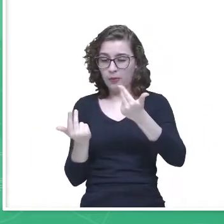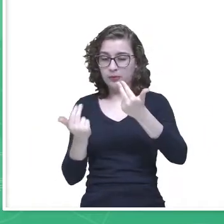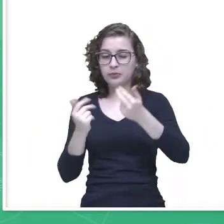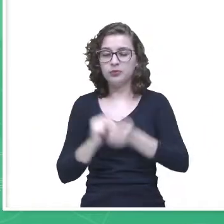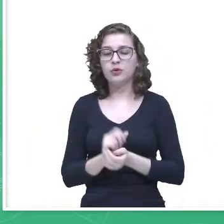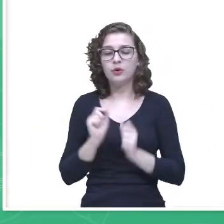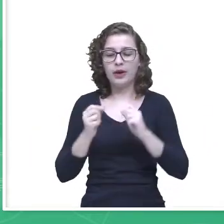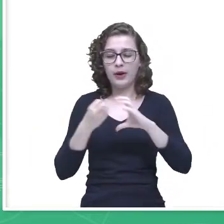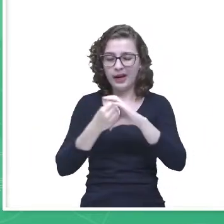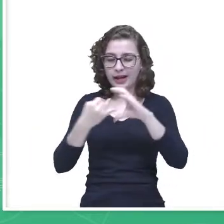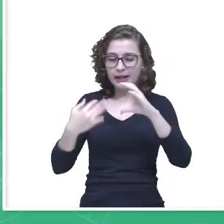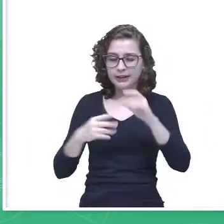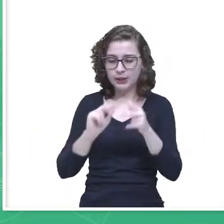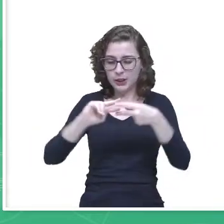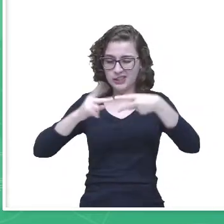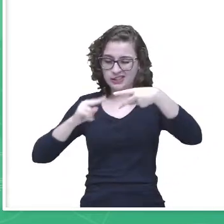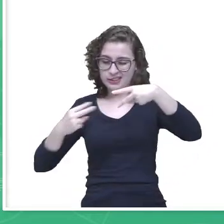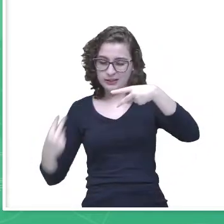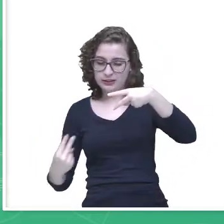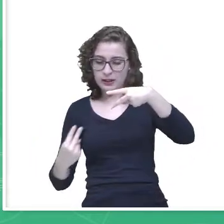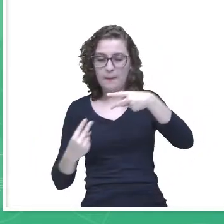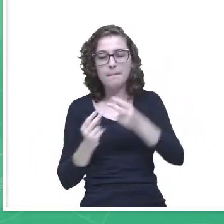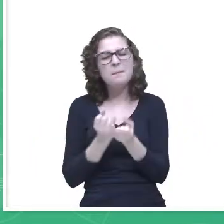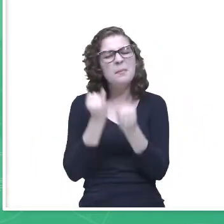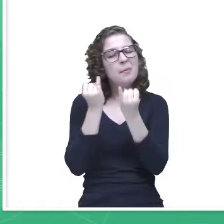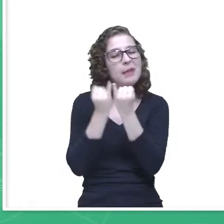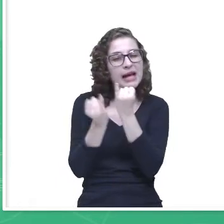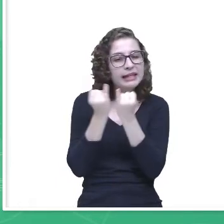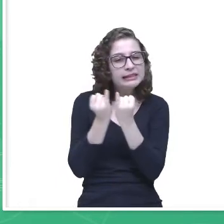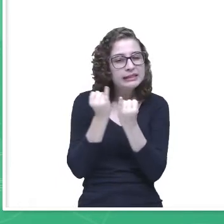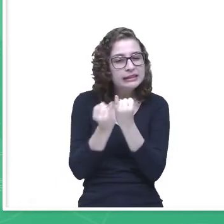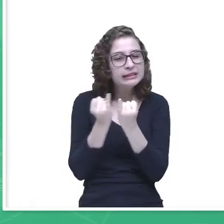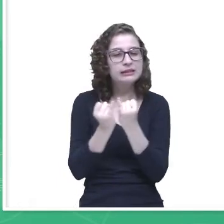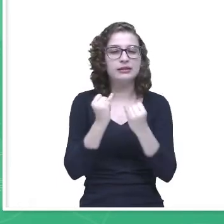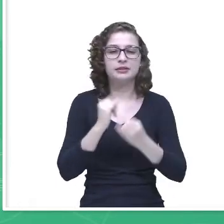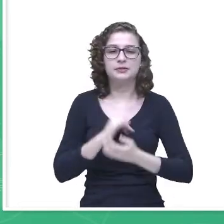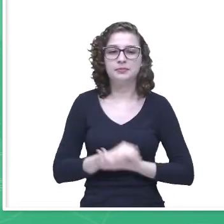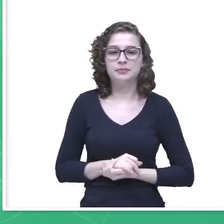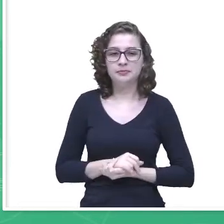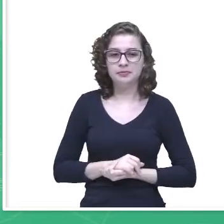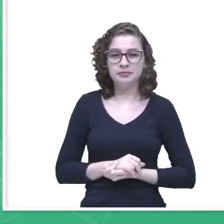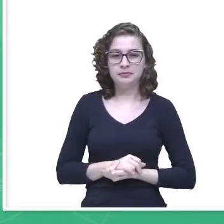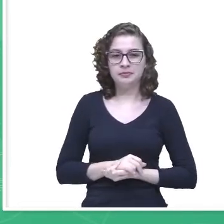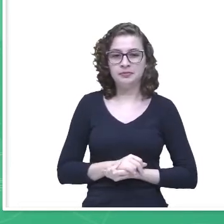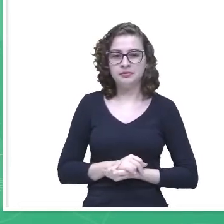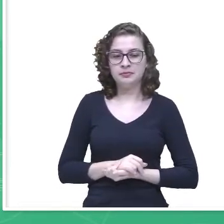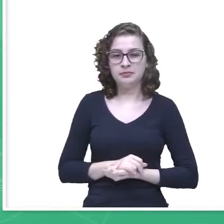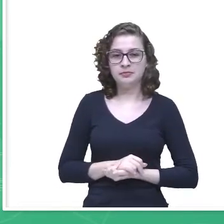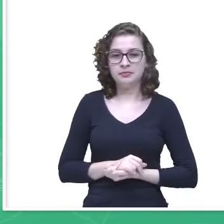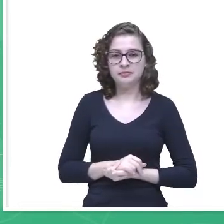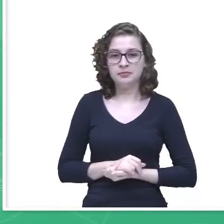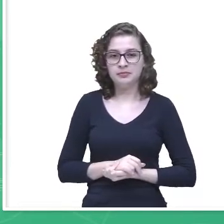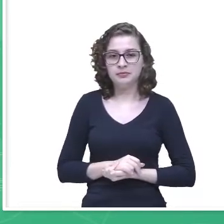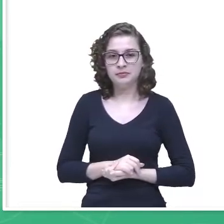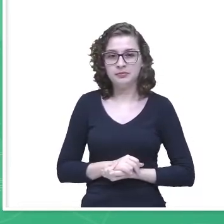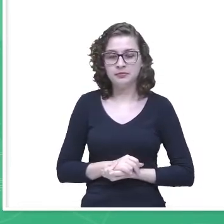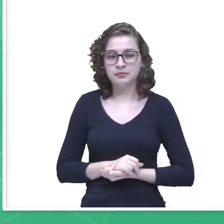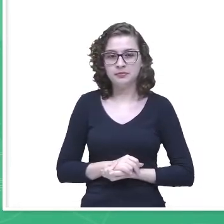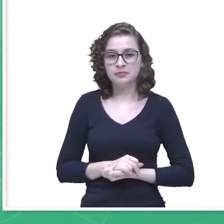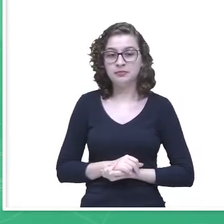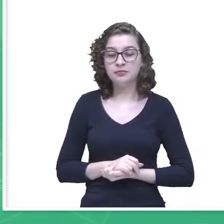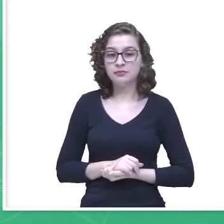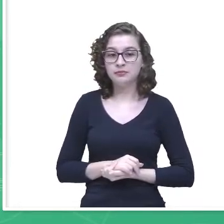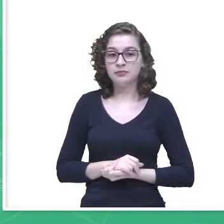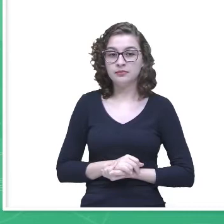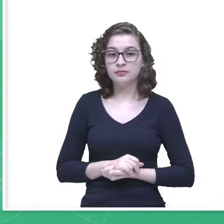genéticas semelhantes, ok? Vão possuir informações genéticas semelhantes, vão para as mesmas